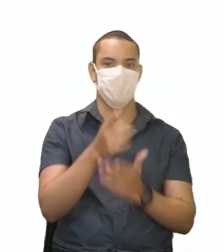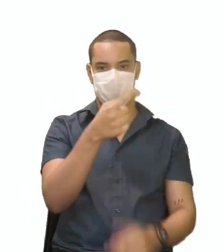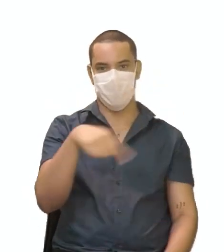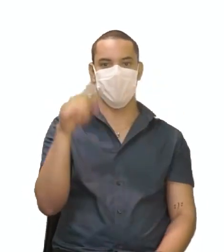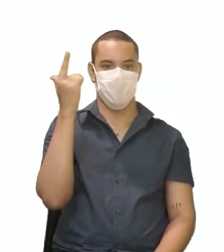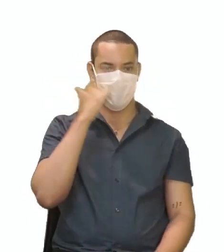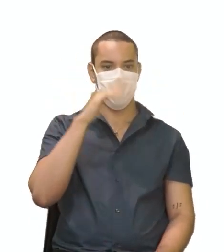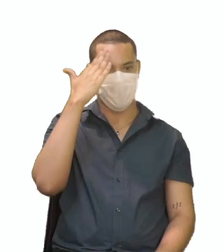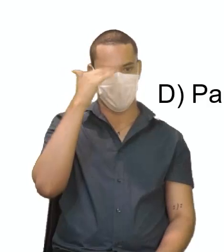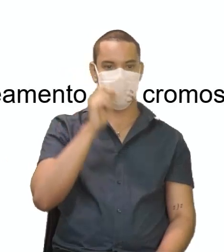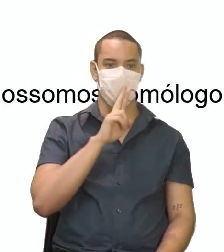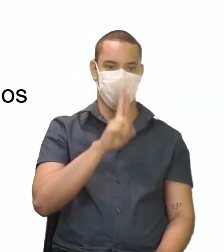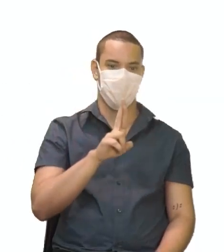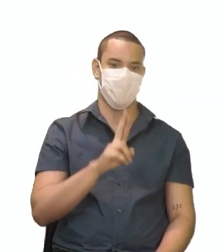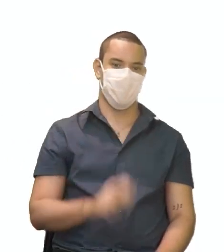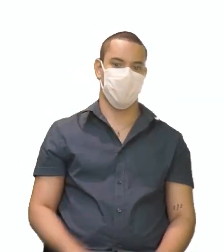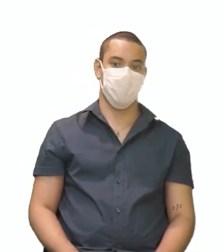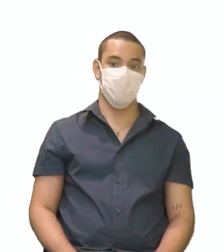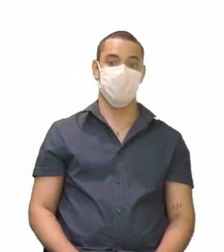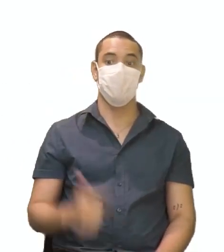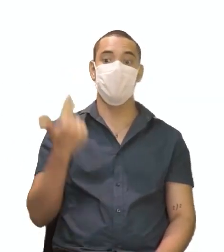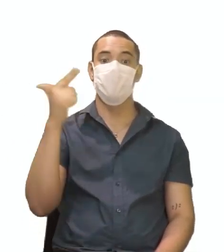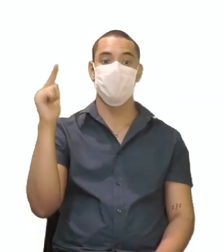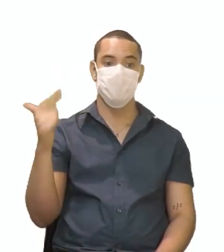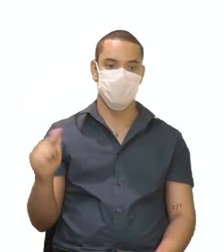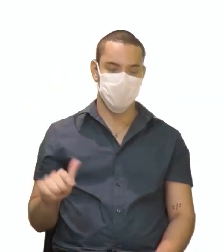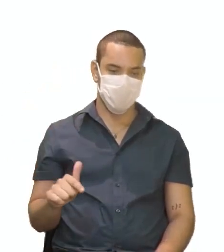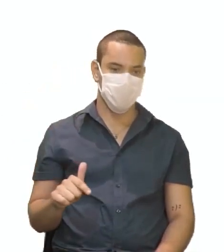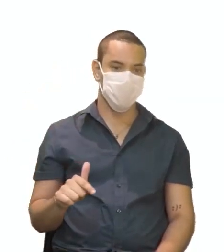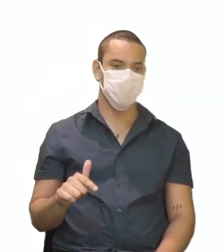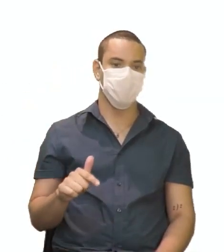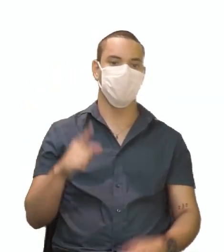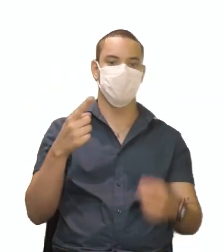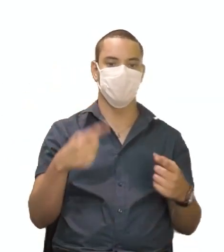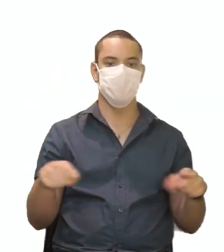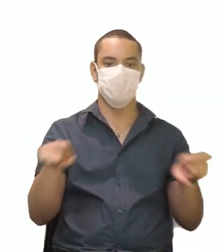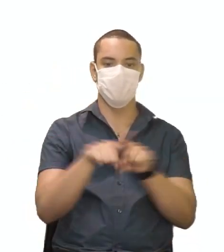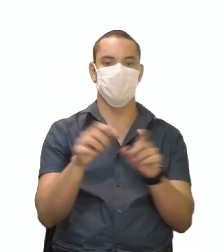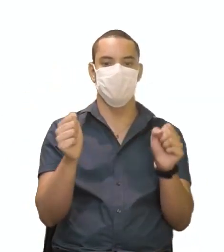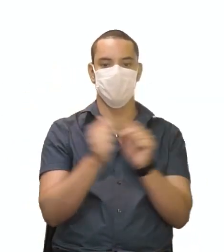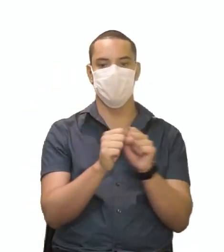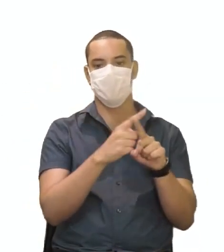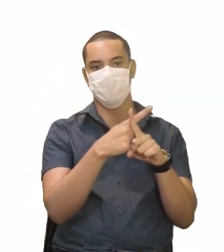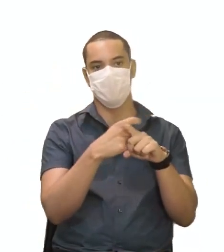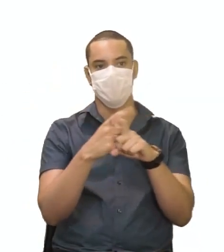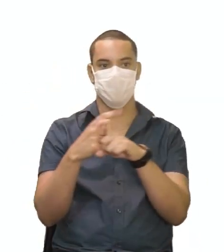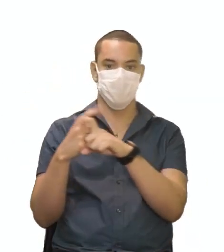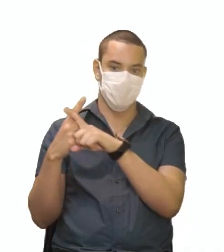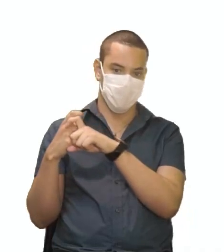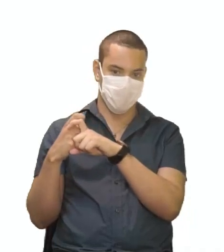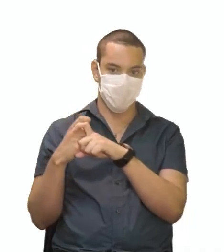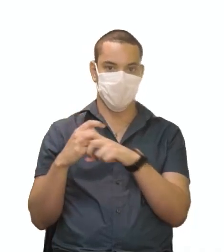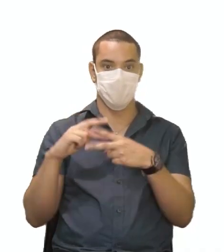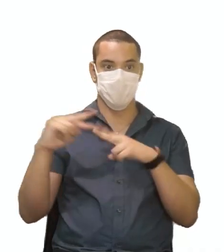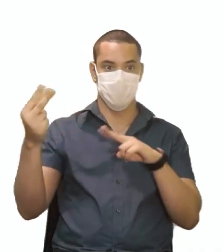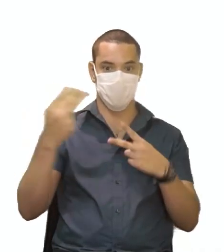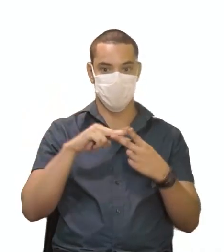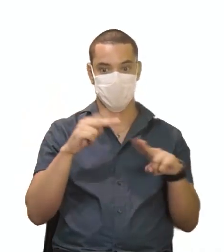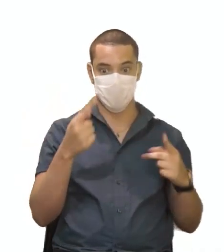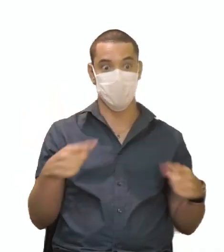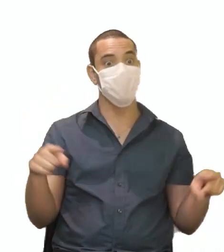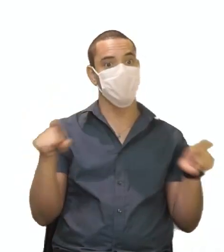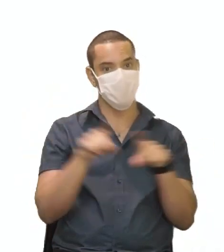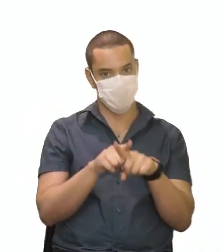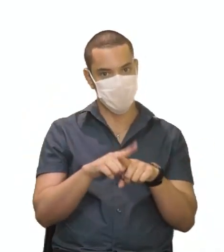charada, que é essa resposta. Mas vamos dar uma olhada na sequência. Pareamento dos cromossomos homólogos. A gente